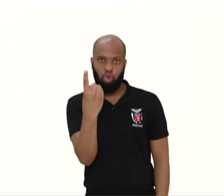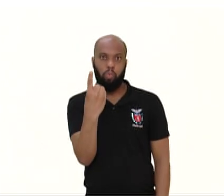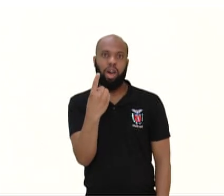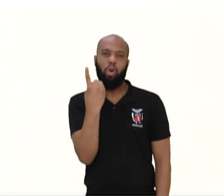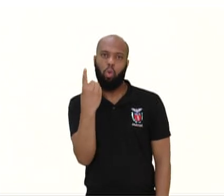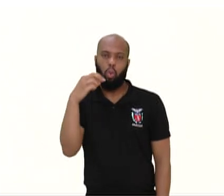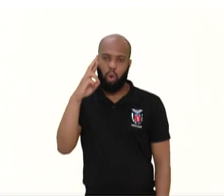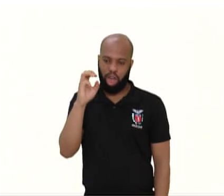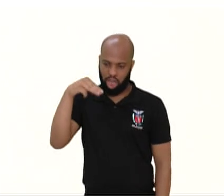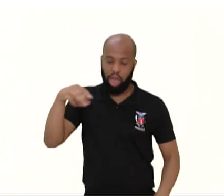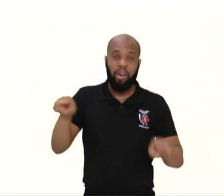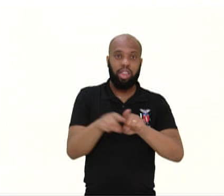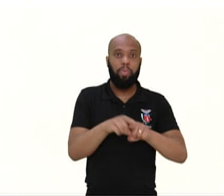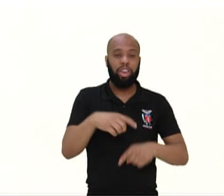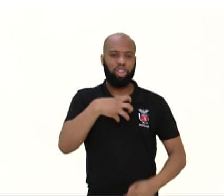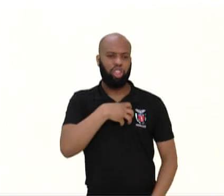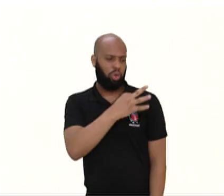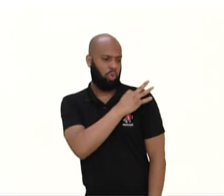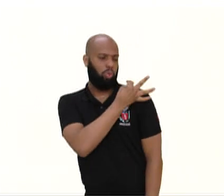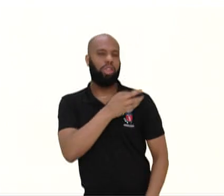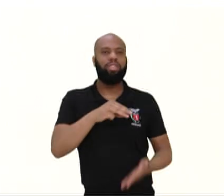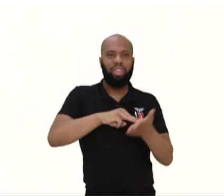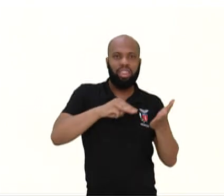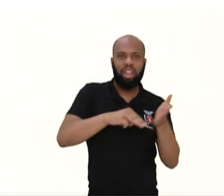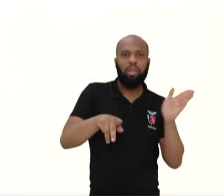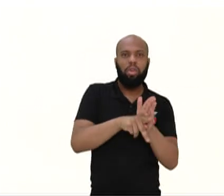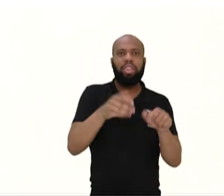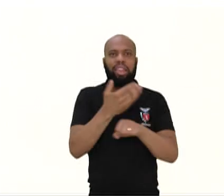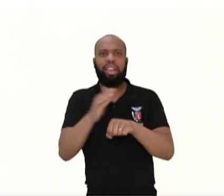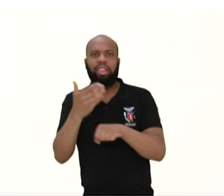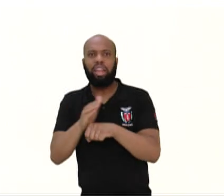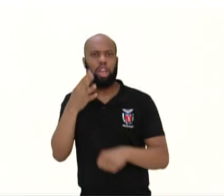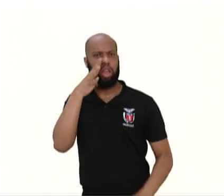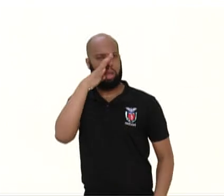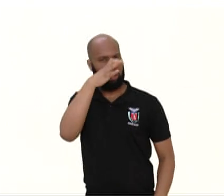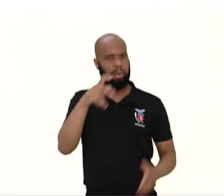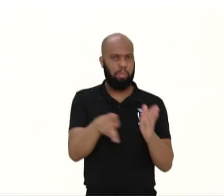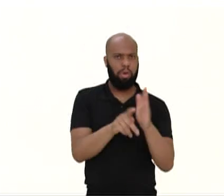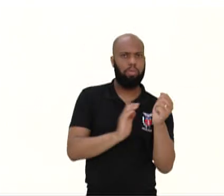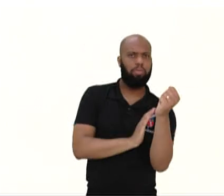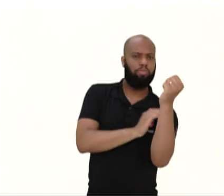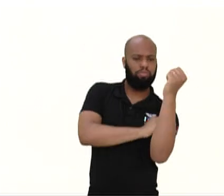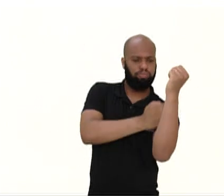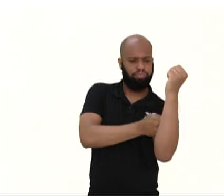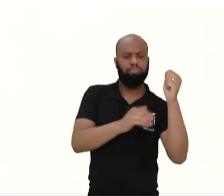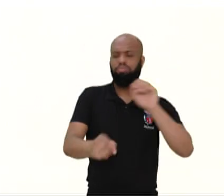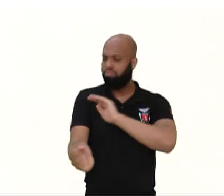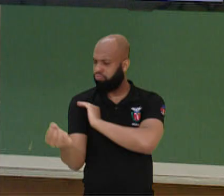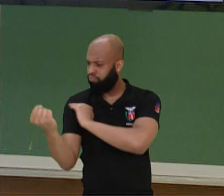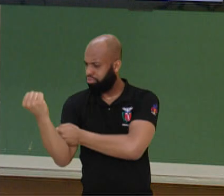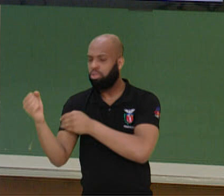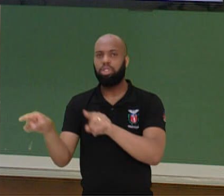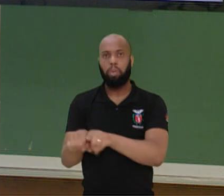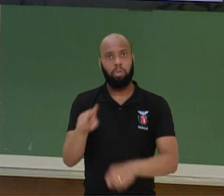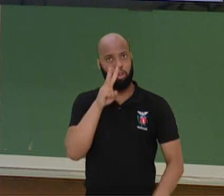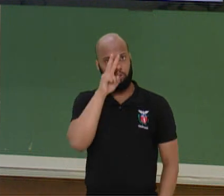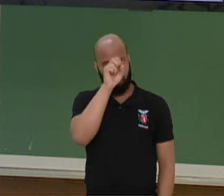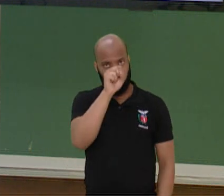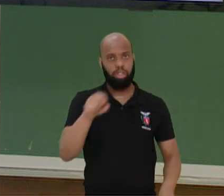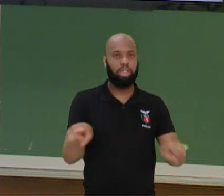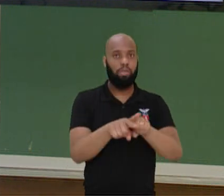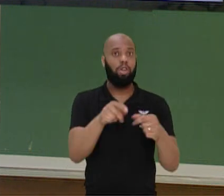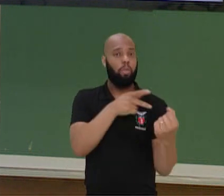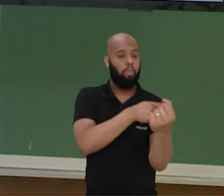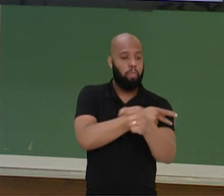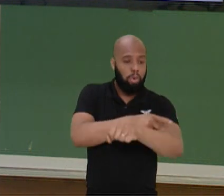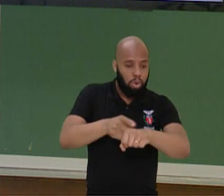máxima, métodos de treino, então, resistência muscular, hipertrofia muscular, força muscular máxima ou pura e também